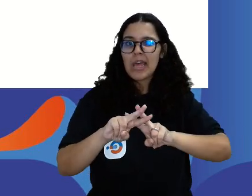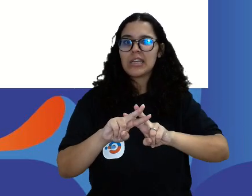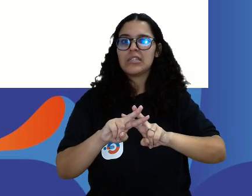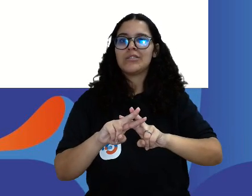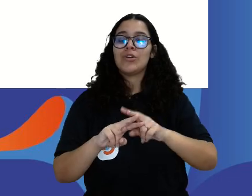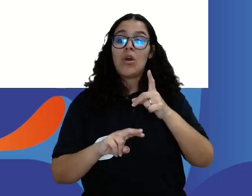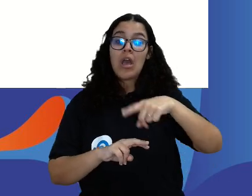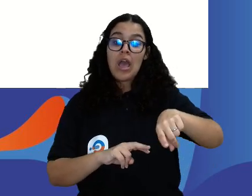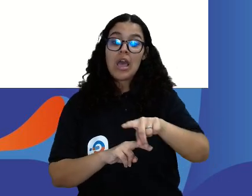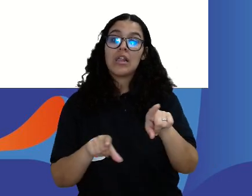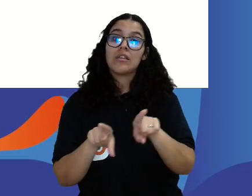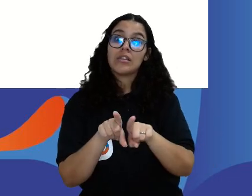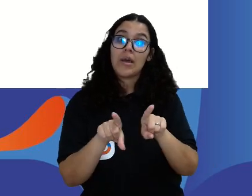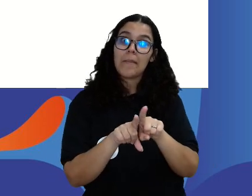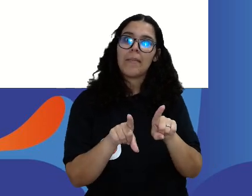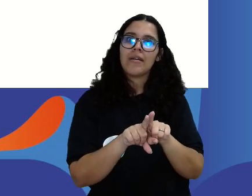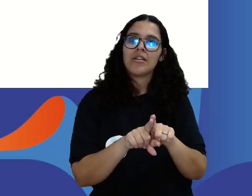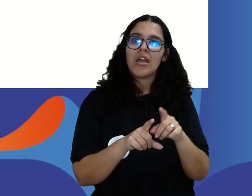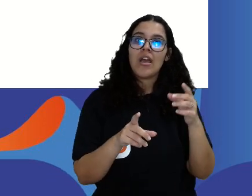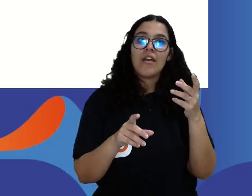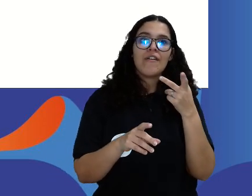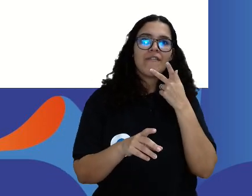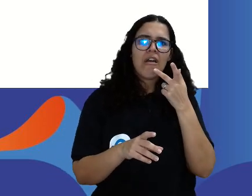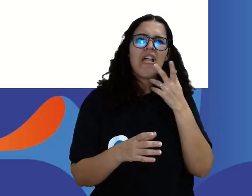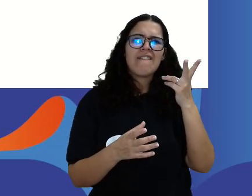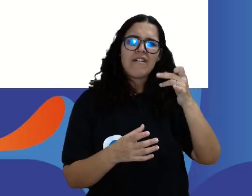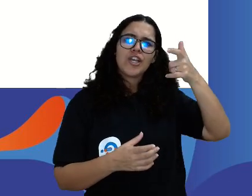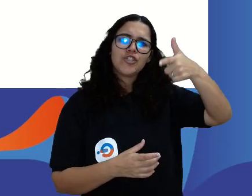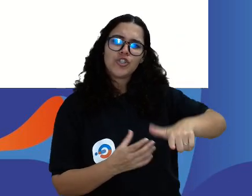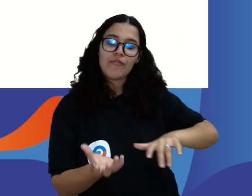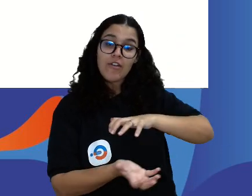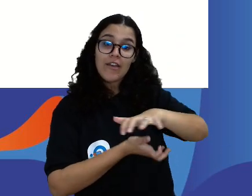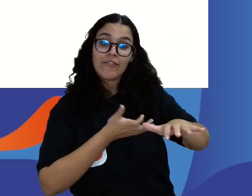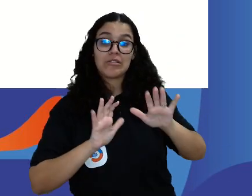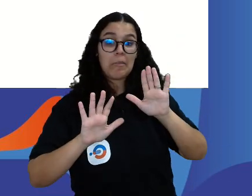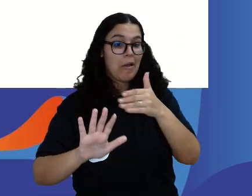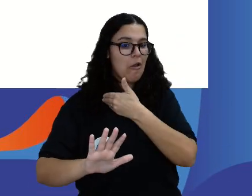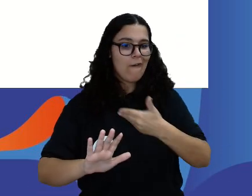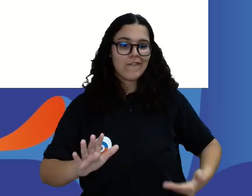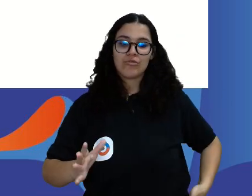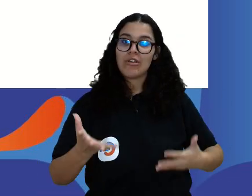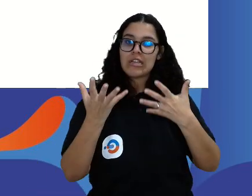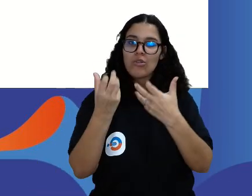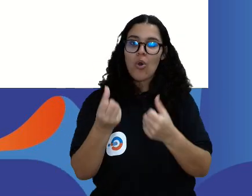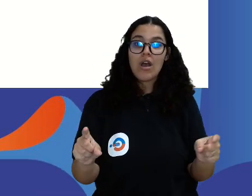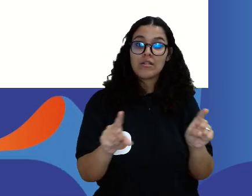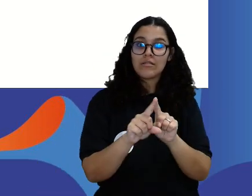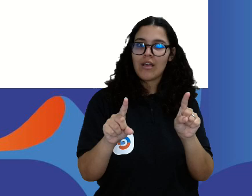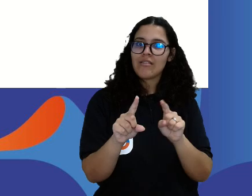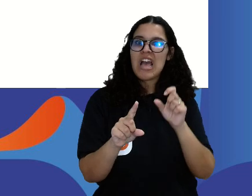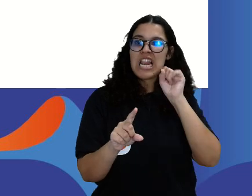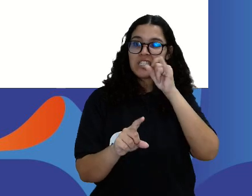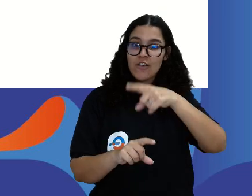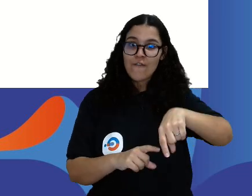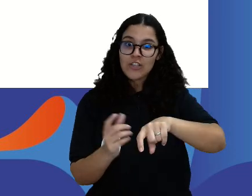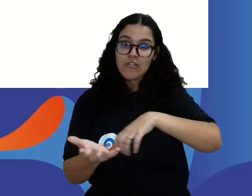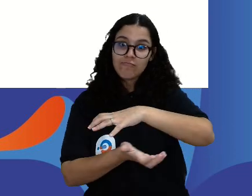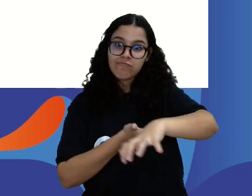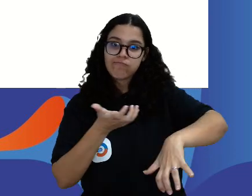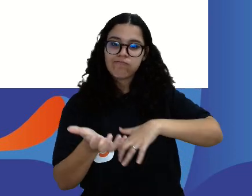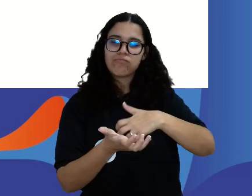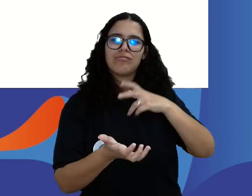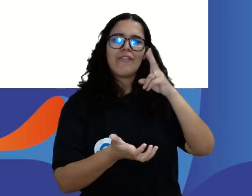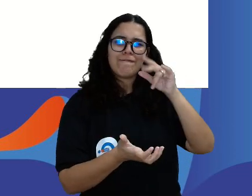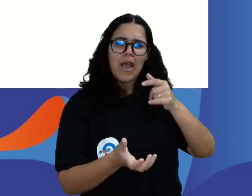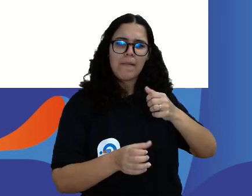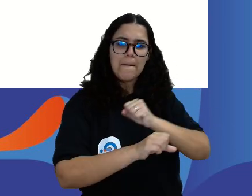vai acontecer é que dessa vez o governo vai punir com rigor, mandando bombardear o presídio onde muitos estavam, né,